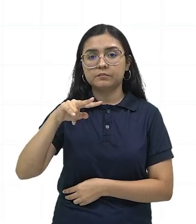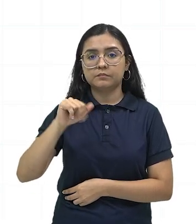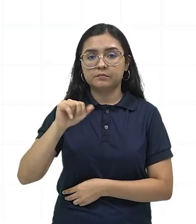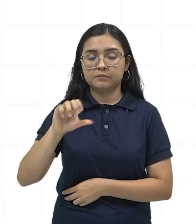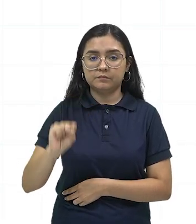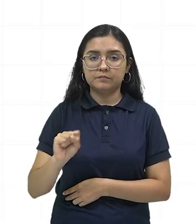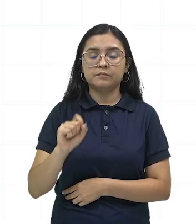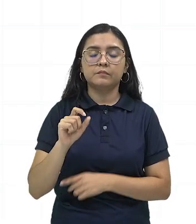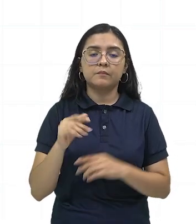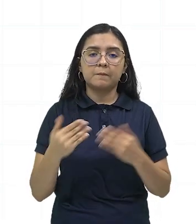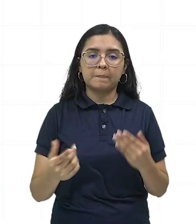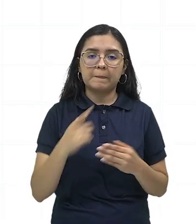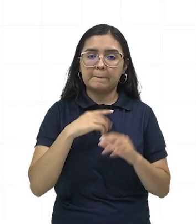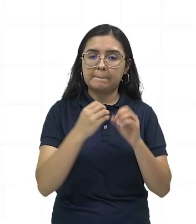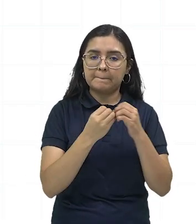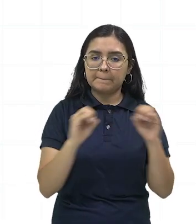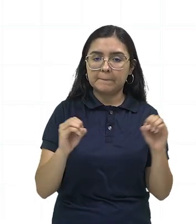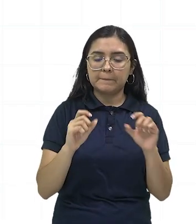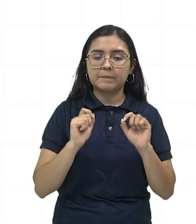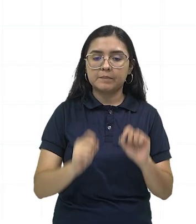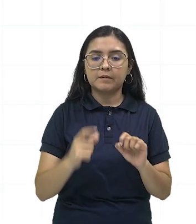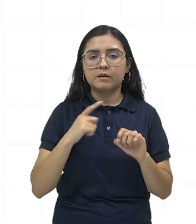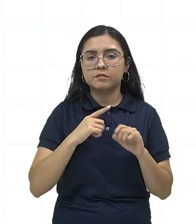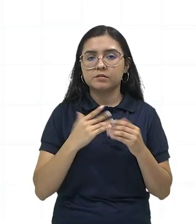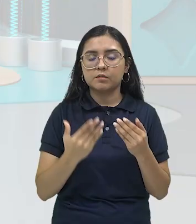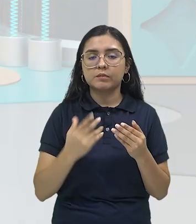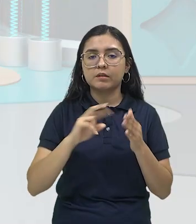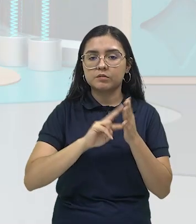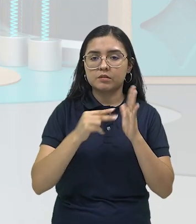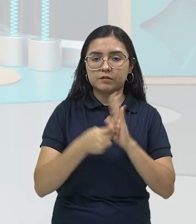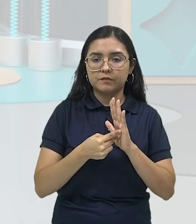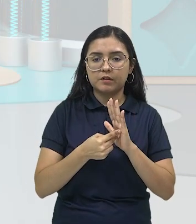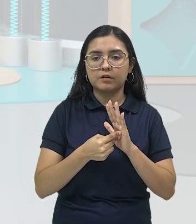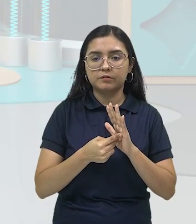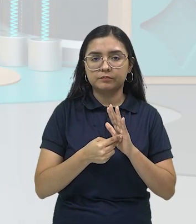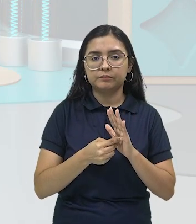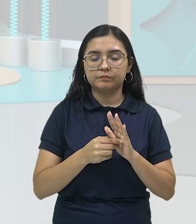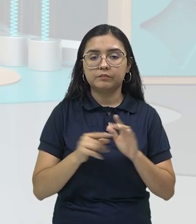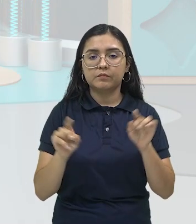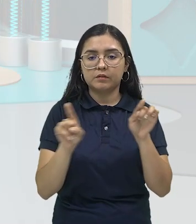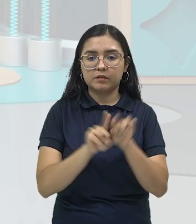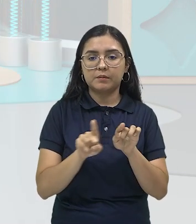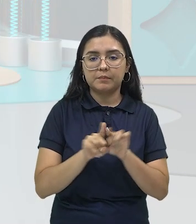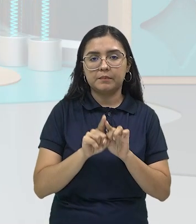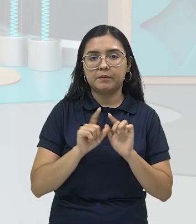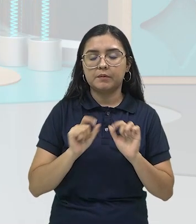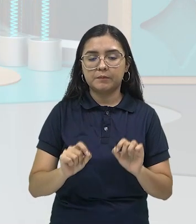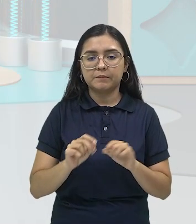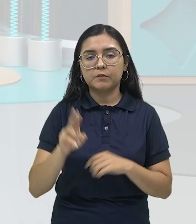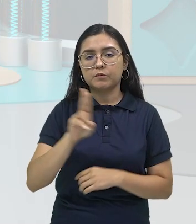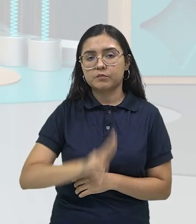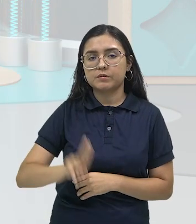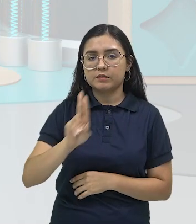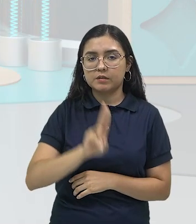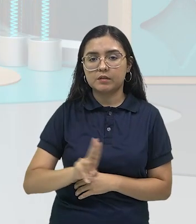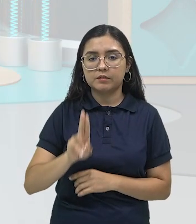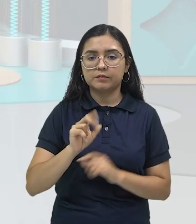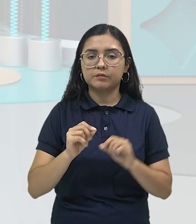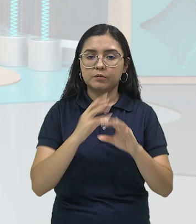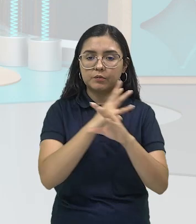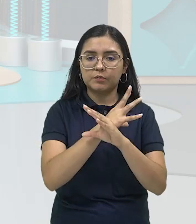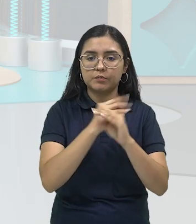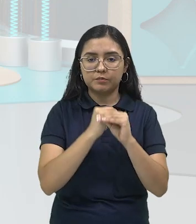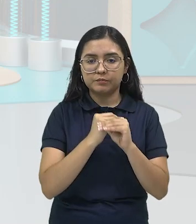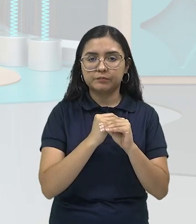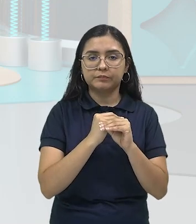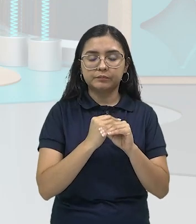Porque orações coordenadas são orações independentes, elas têm sentido independente e elas geralmente são utilizadas aí as